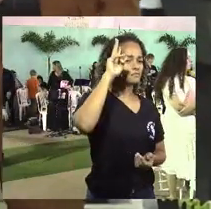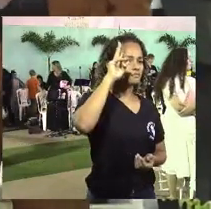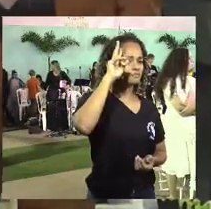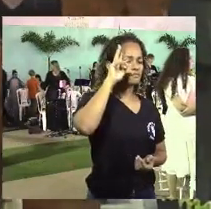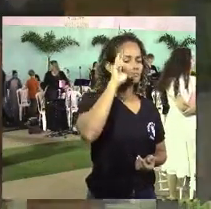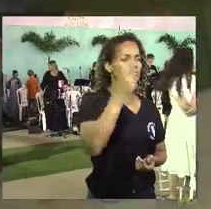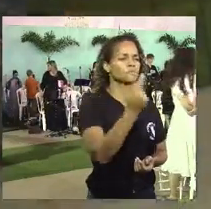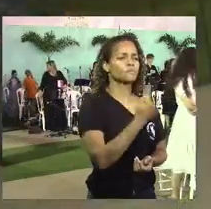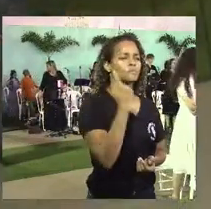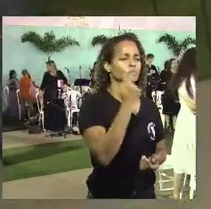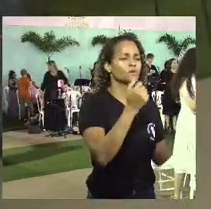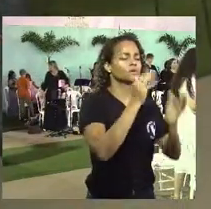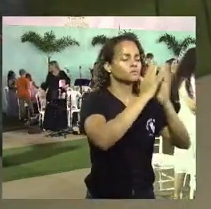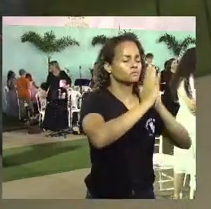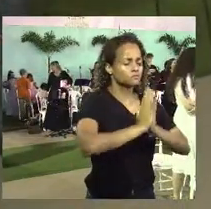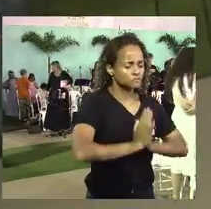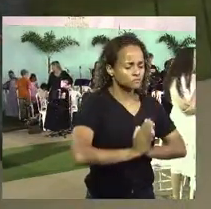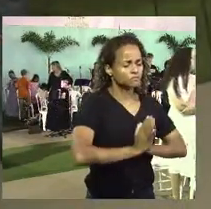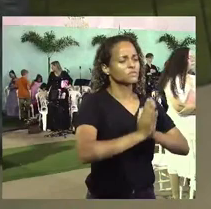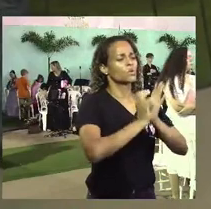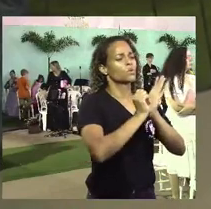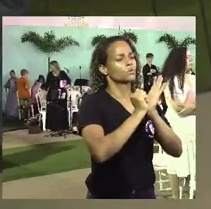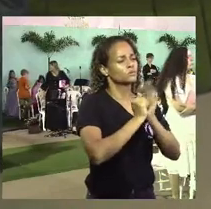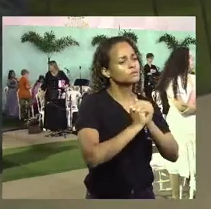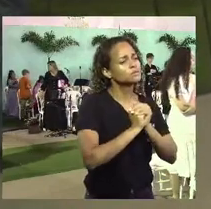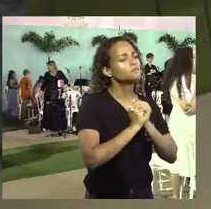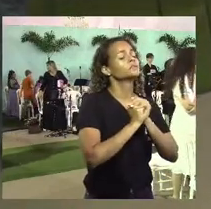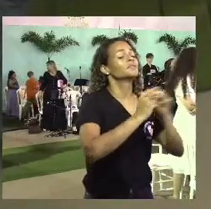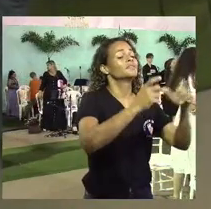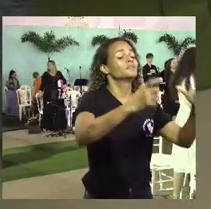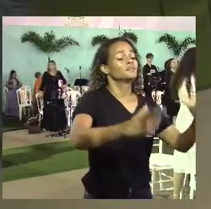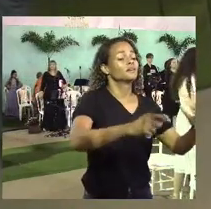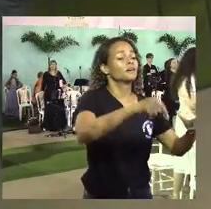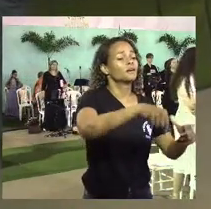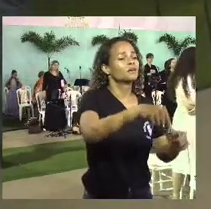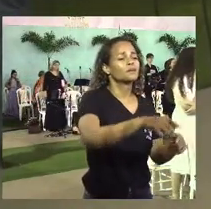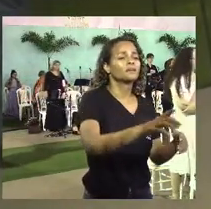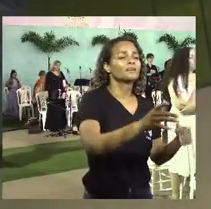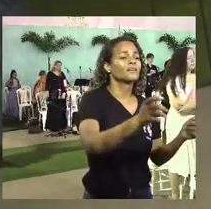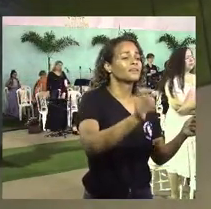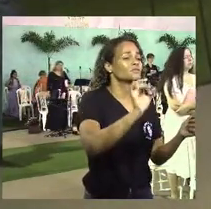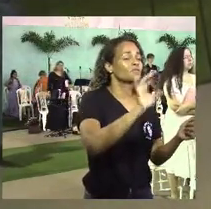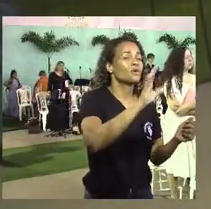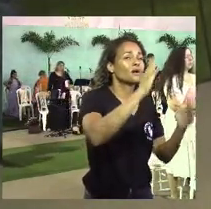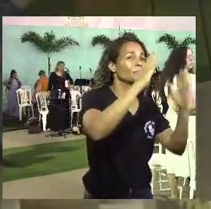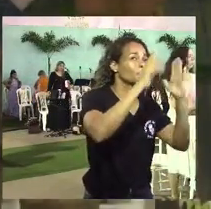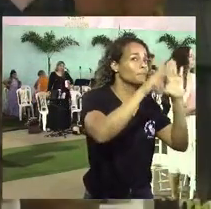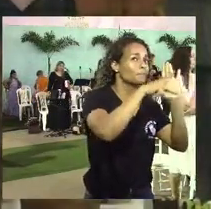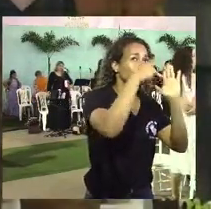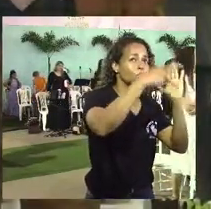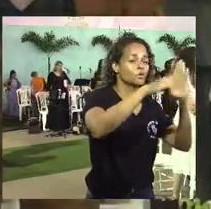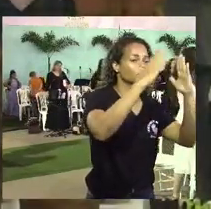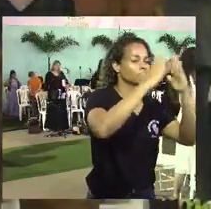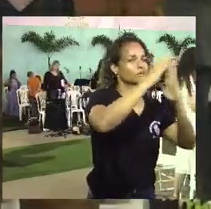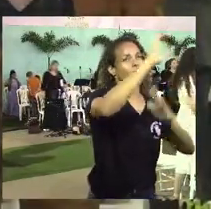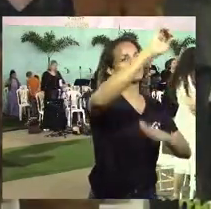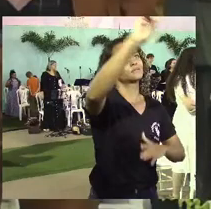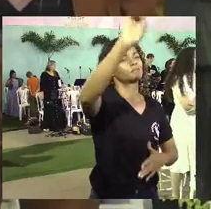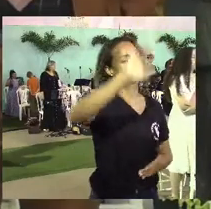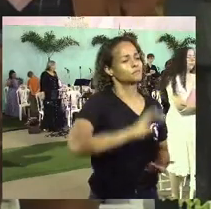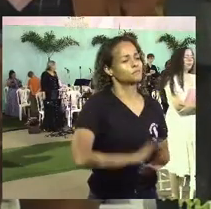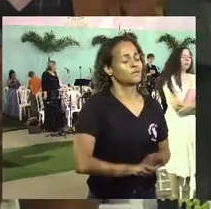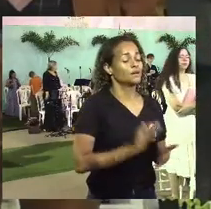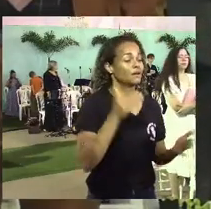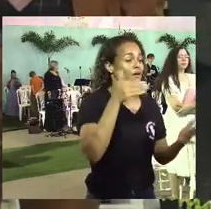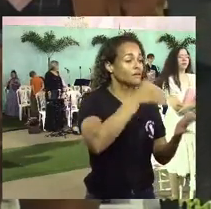nós estamos clamando aqui senhor este lugar não é outro senão a tua casa e